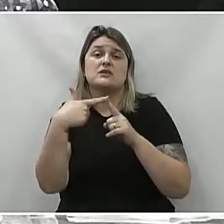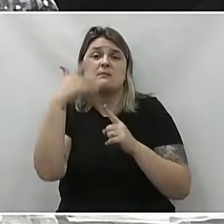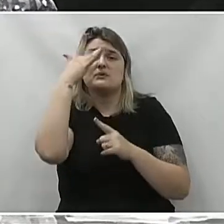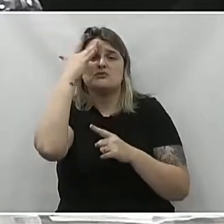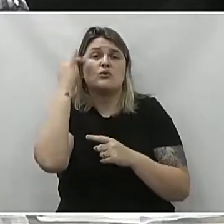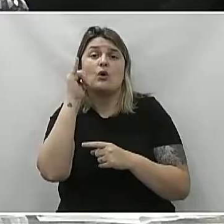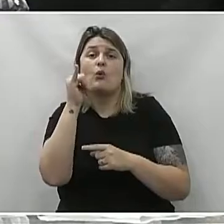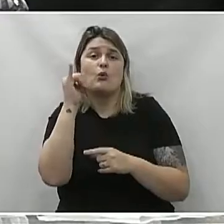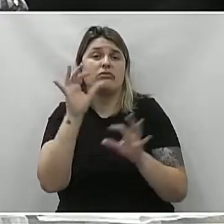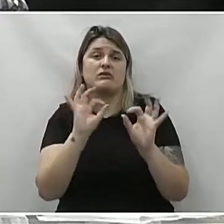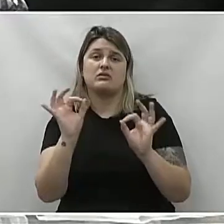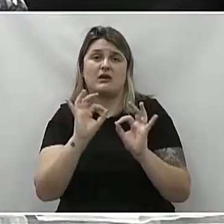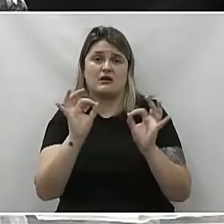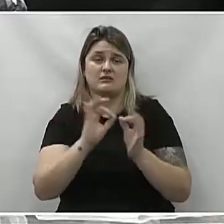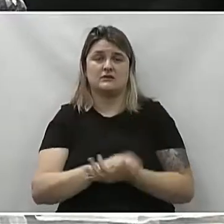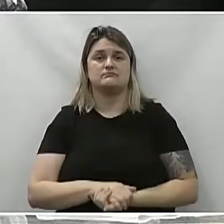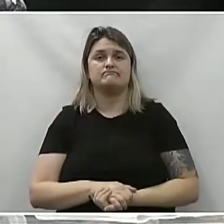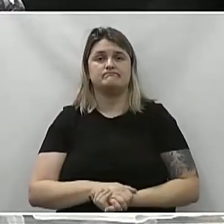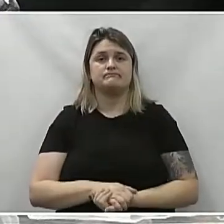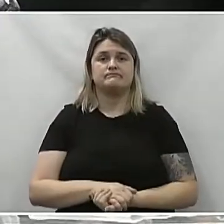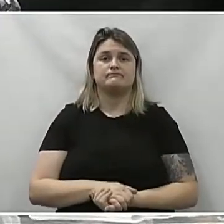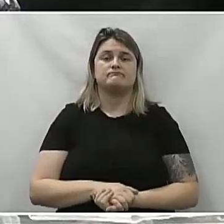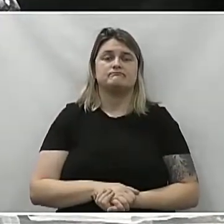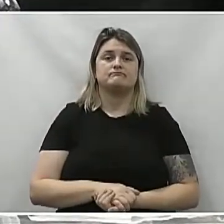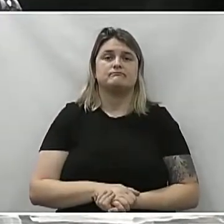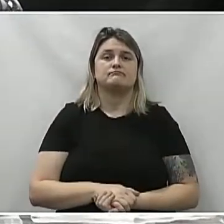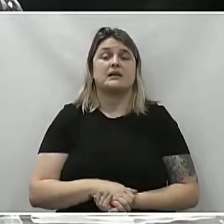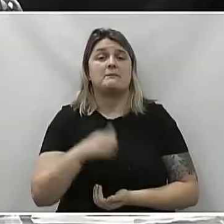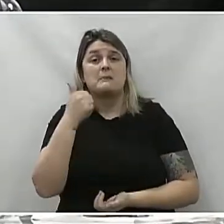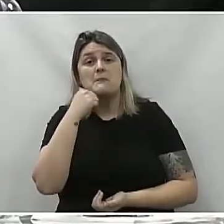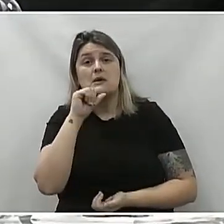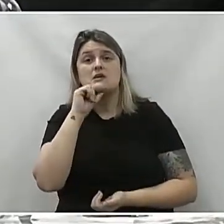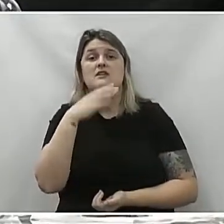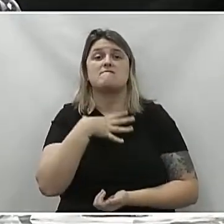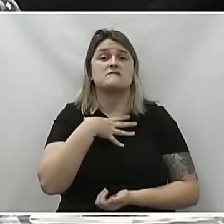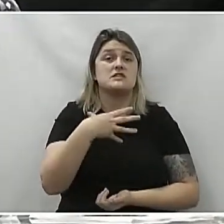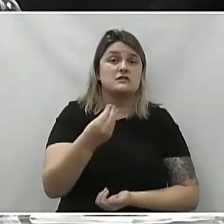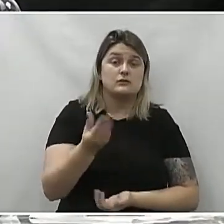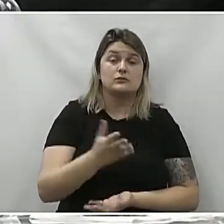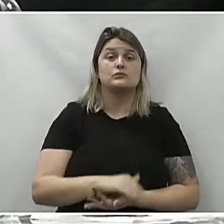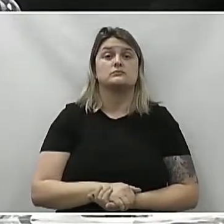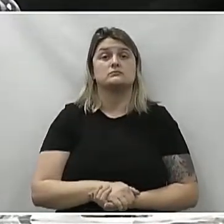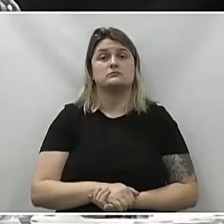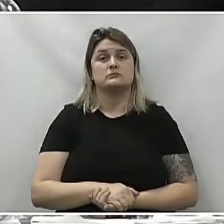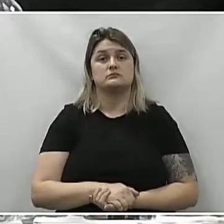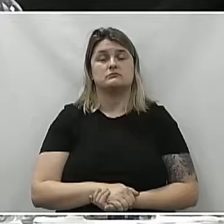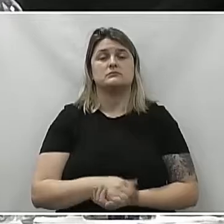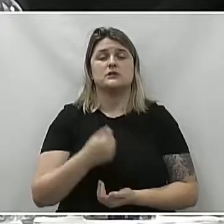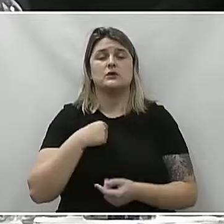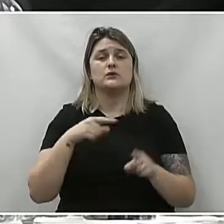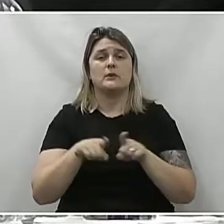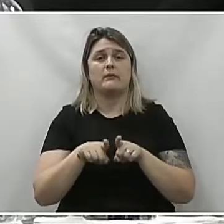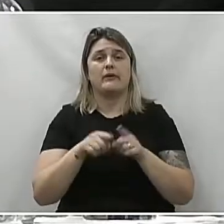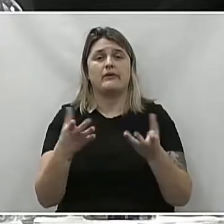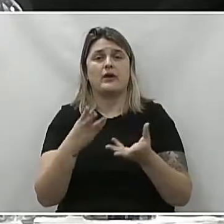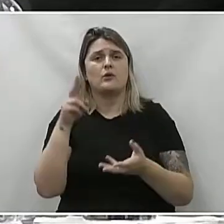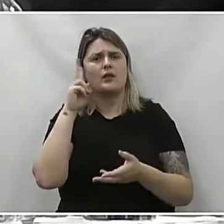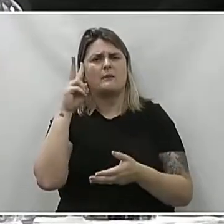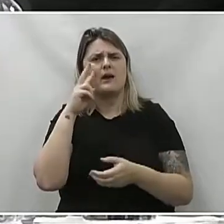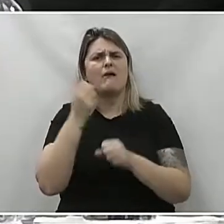ficam sabendo, de mães, de filhos, né? Eu também quero lembrar que